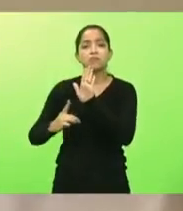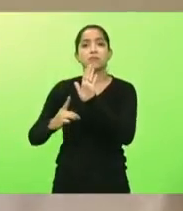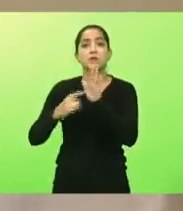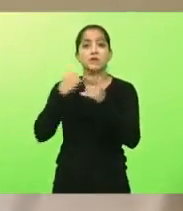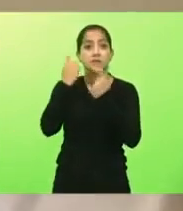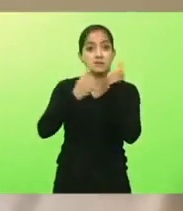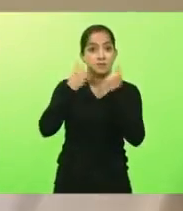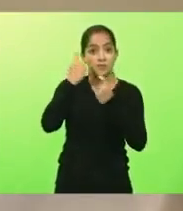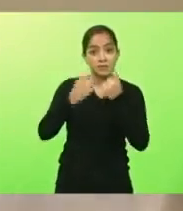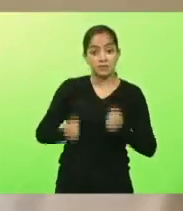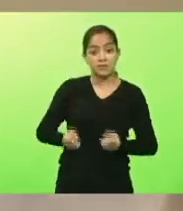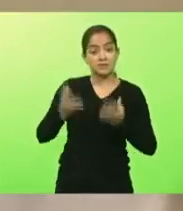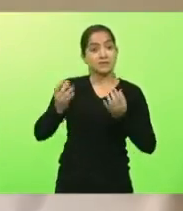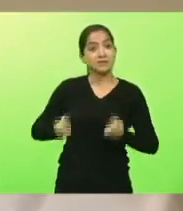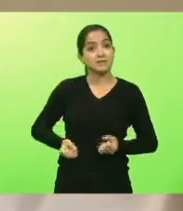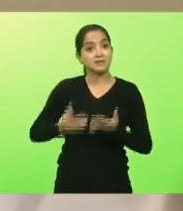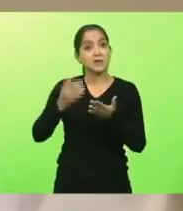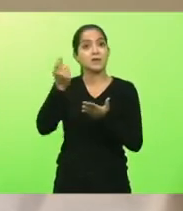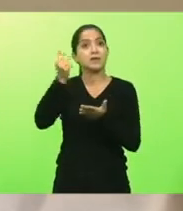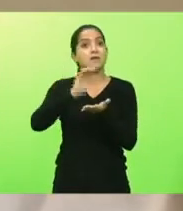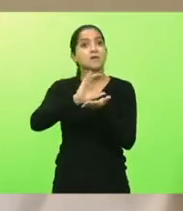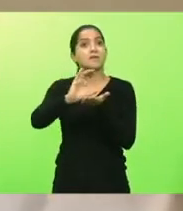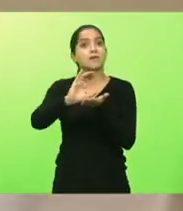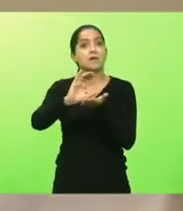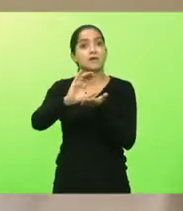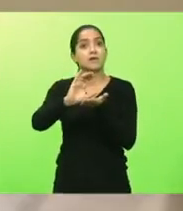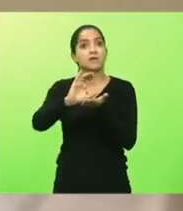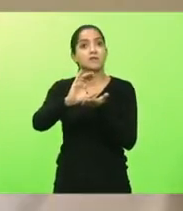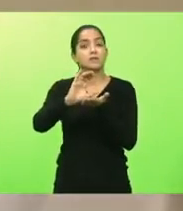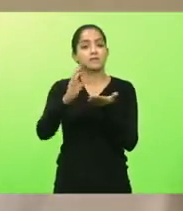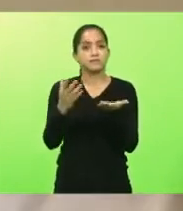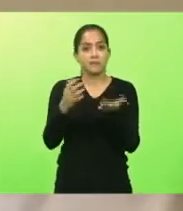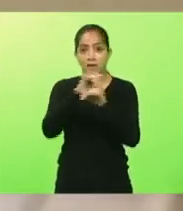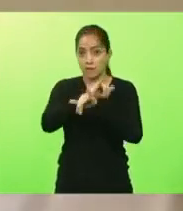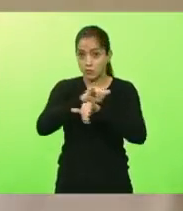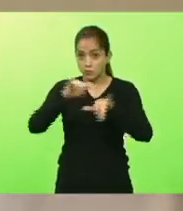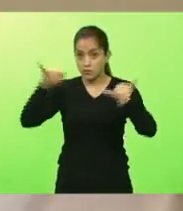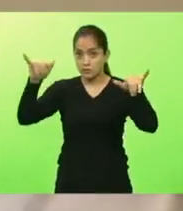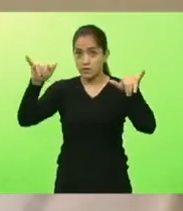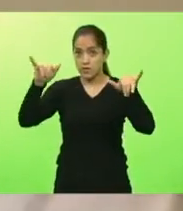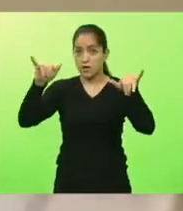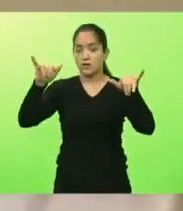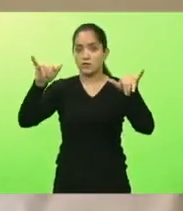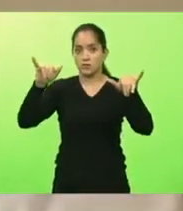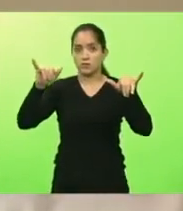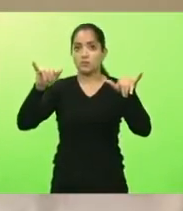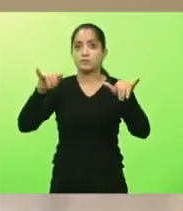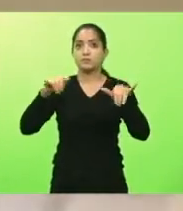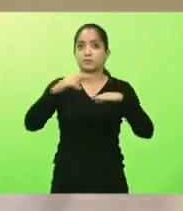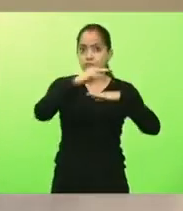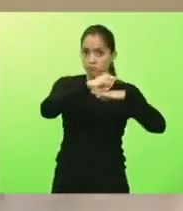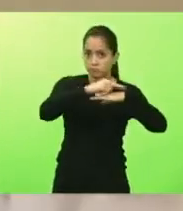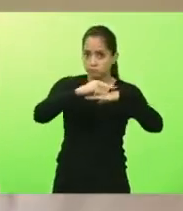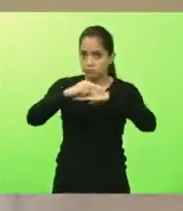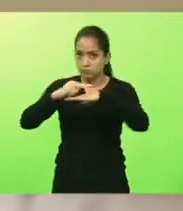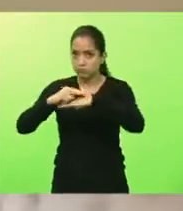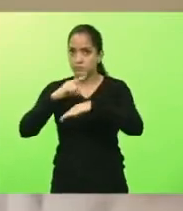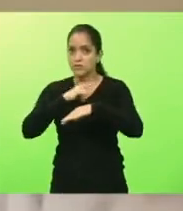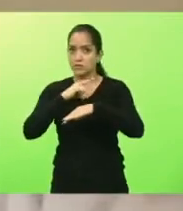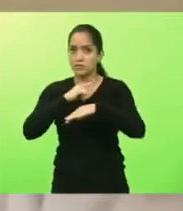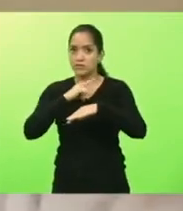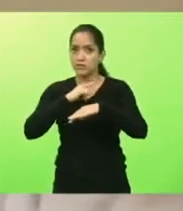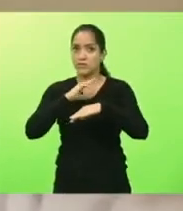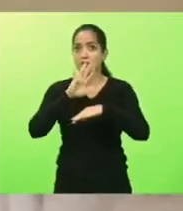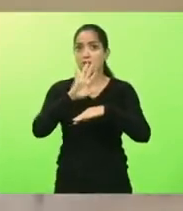em gastar a verba e cadê o funcionamento dos leitos? Anunciaram do governo a disponibilidade dos leitos e só faltaram